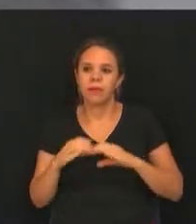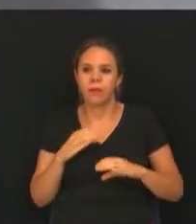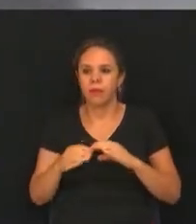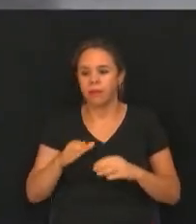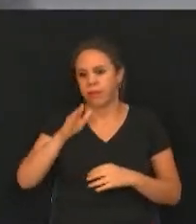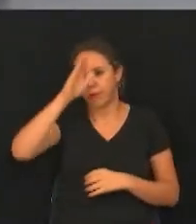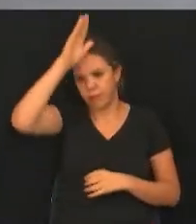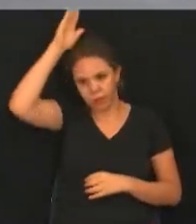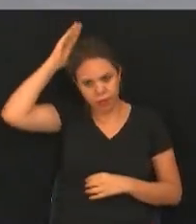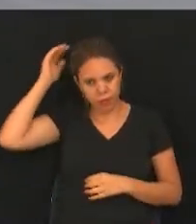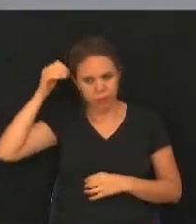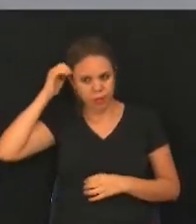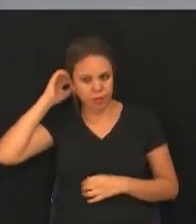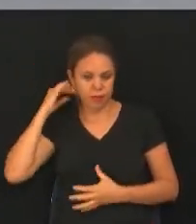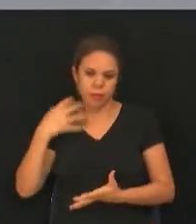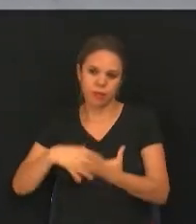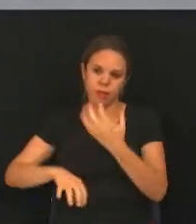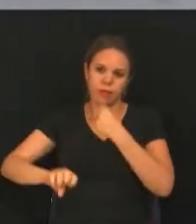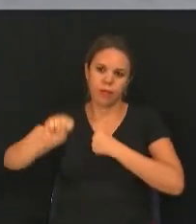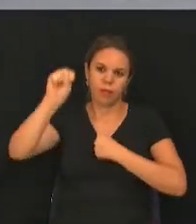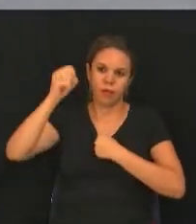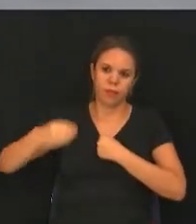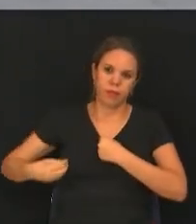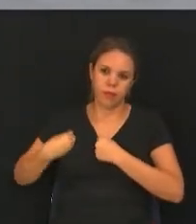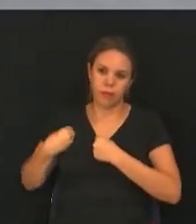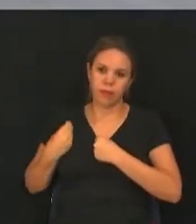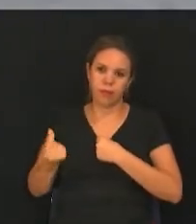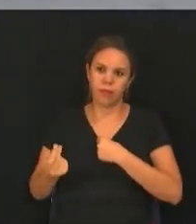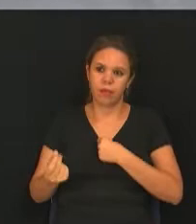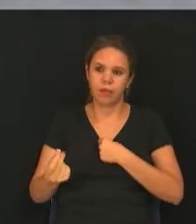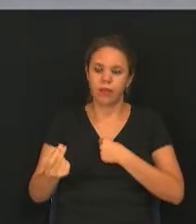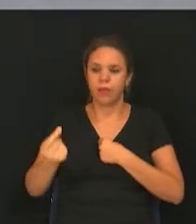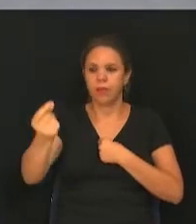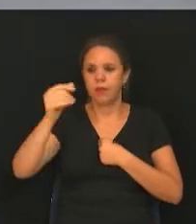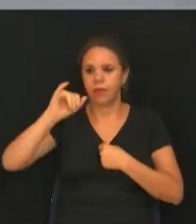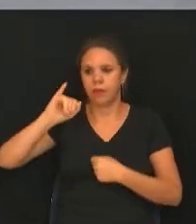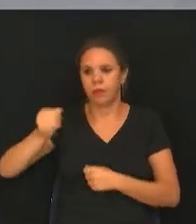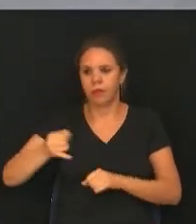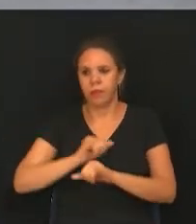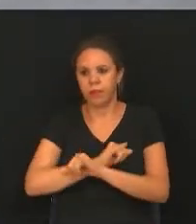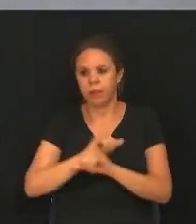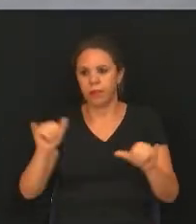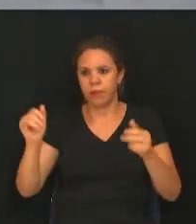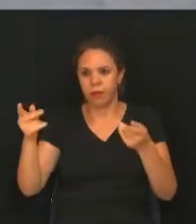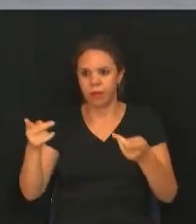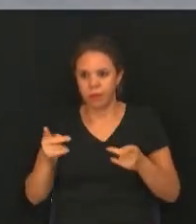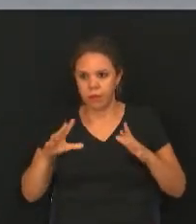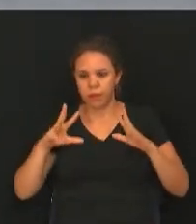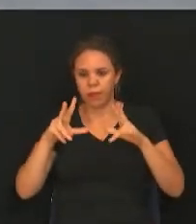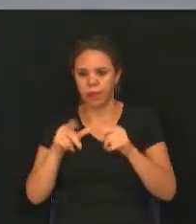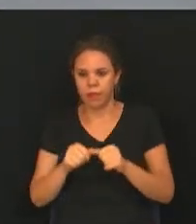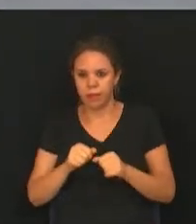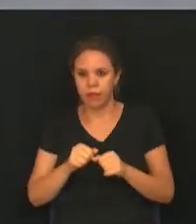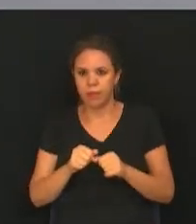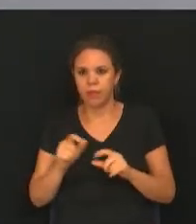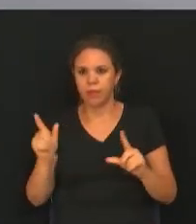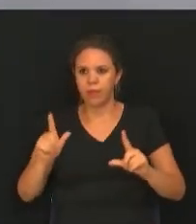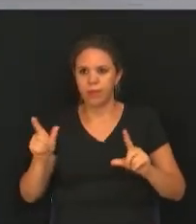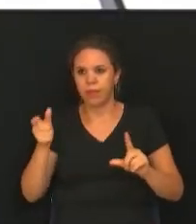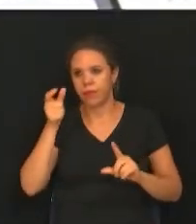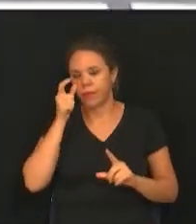Então, ali, os nossos heróis estão eternizados ali. Aproveito a fazer o convite para todos os telespectadores